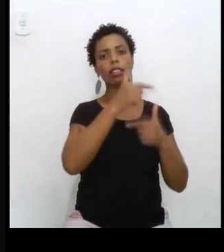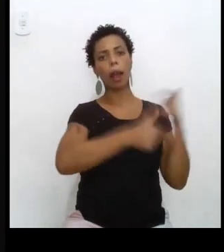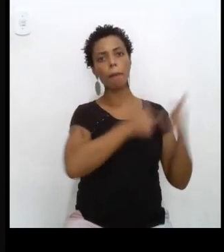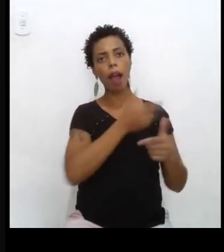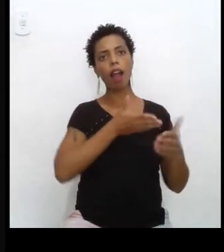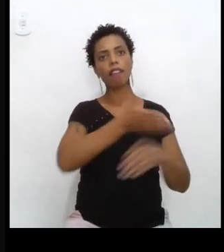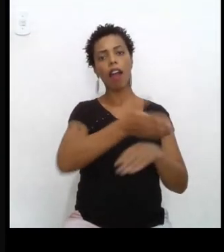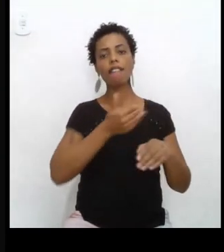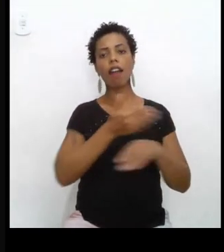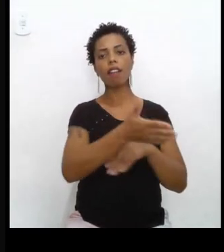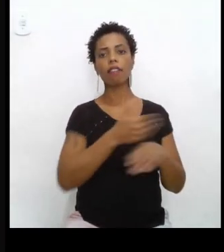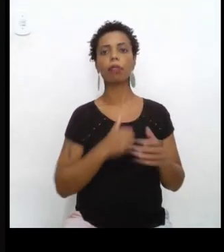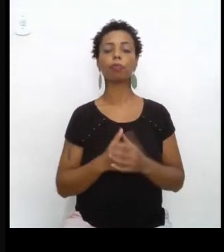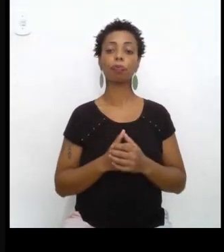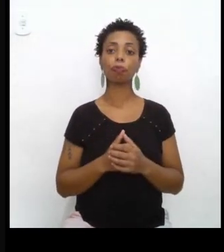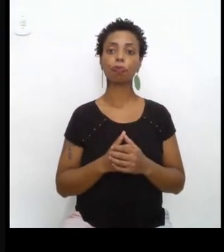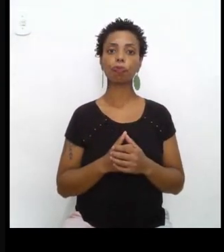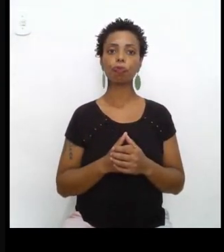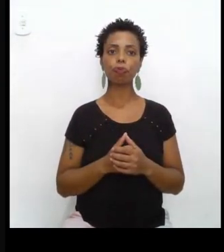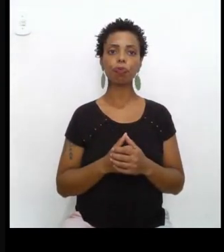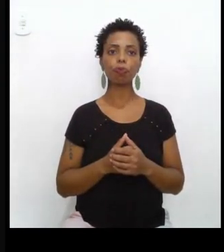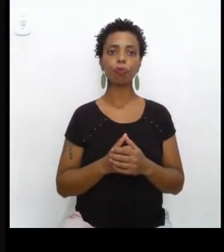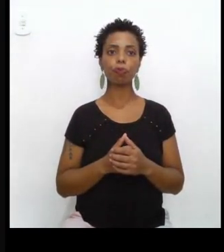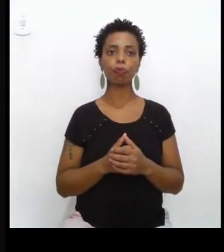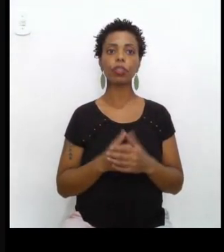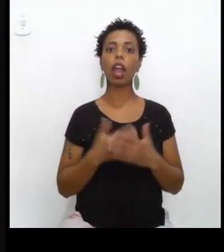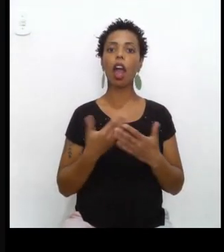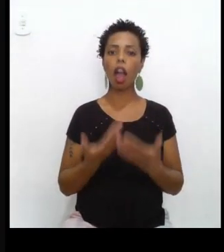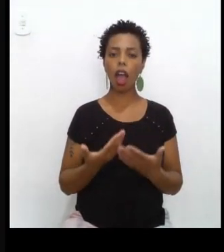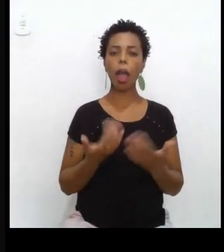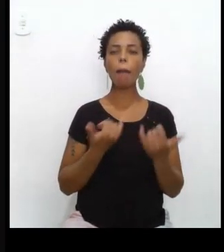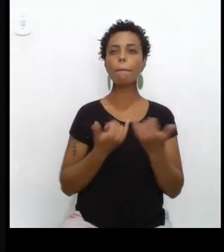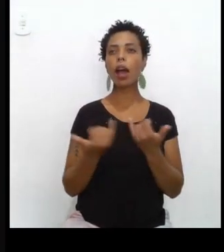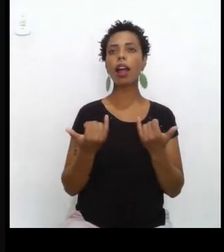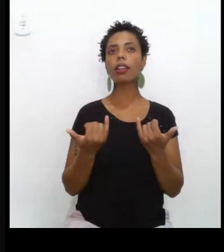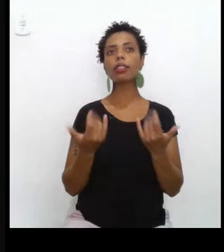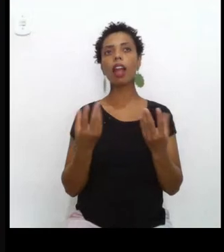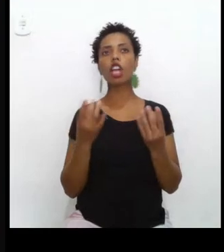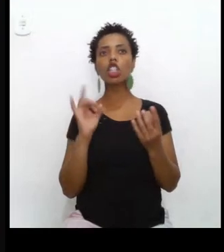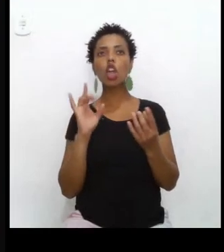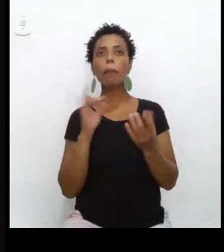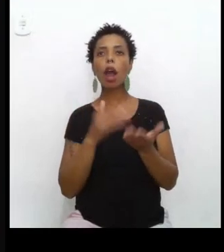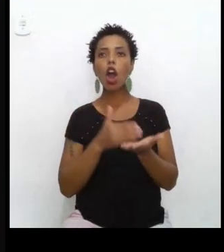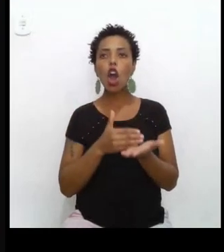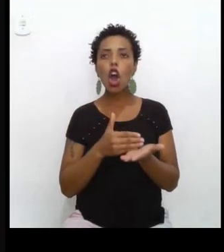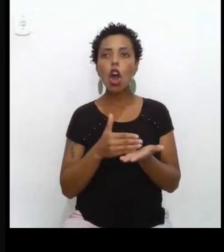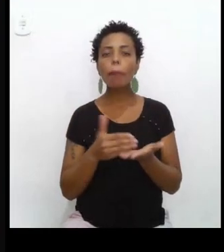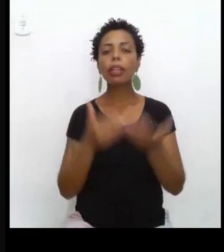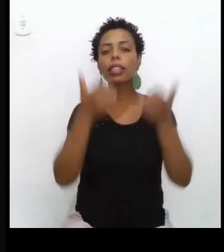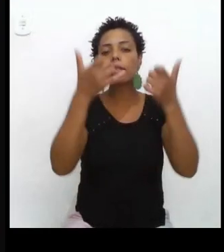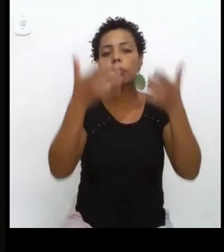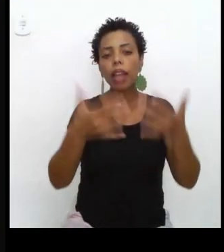aí talvez para como quase preâmbulo sim para começar a falar sobre essas experiências talvez a gente tem que falar sobre